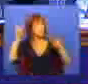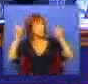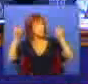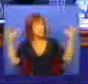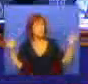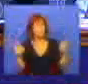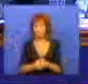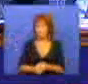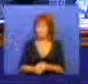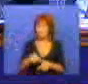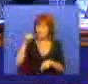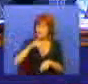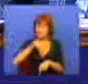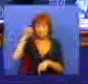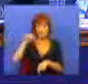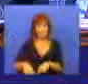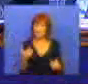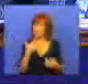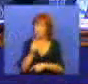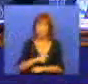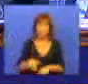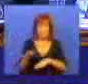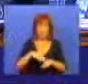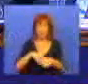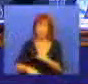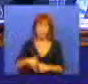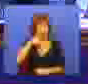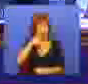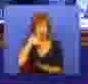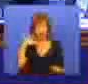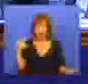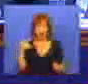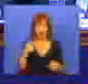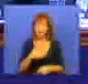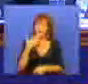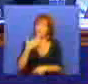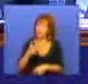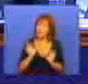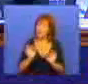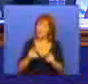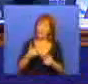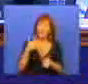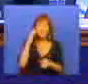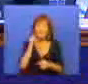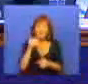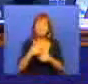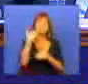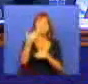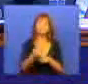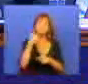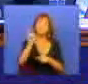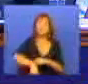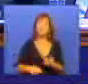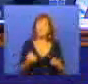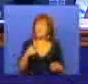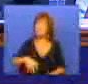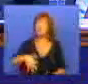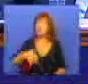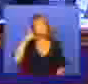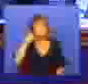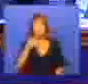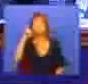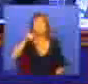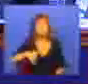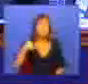citar, neste momento não é possível efetuar a sua chamada, por favor, tente mais tarde. Só que nós voltamos a